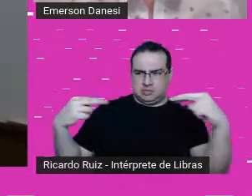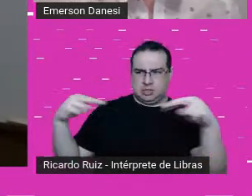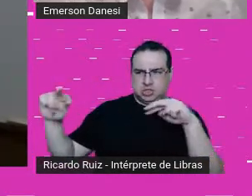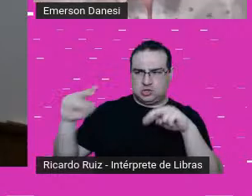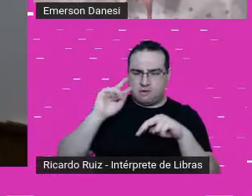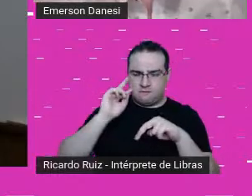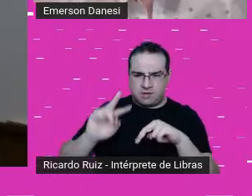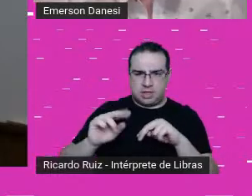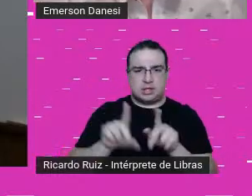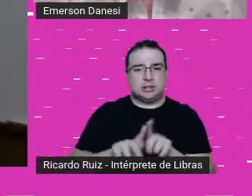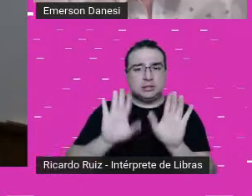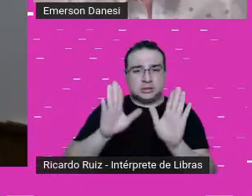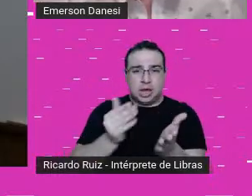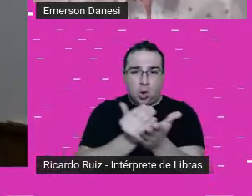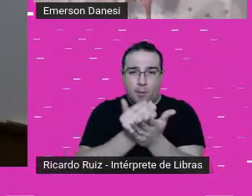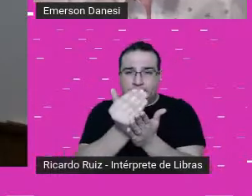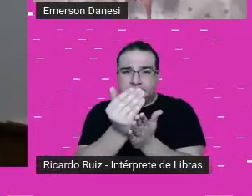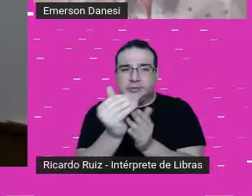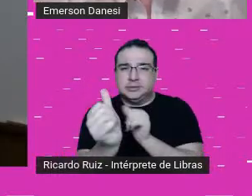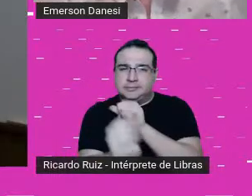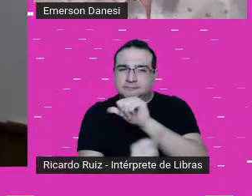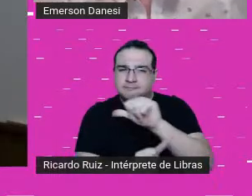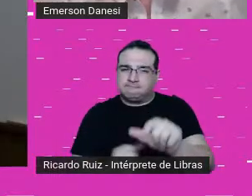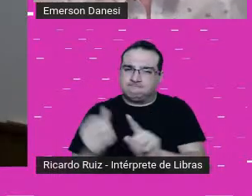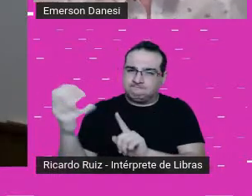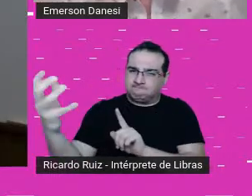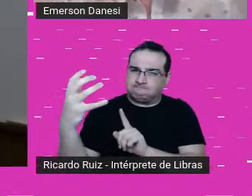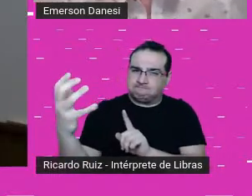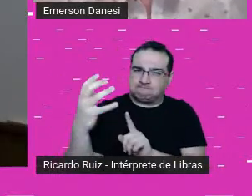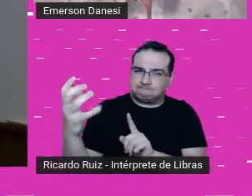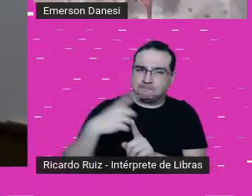de vista. Então ele já começou muito